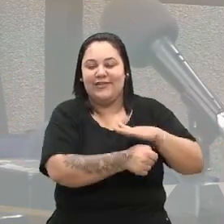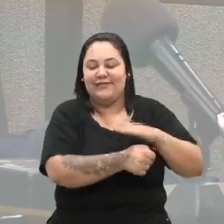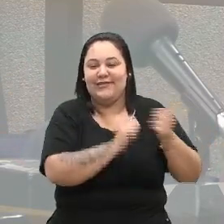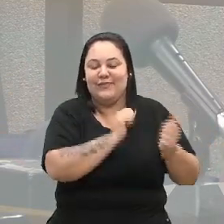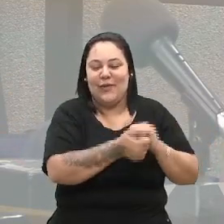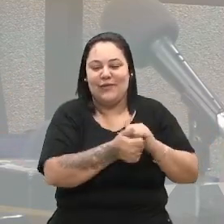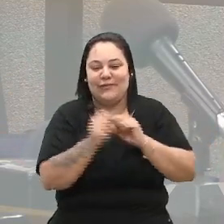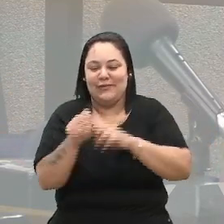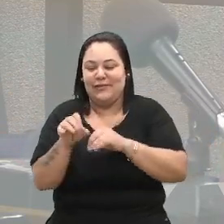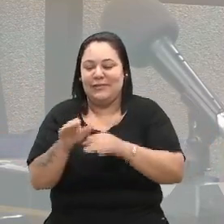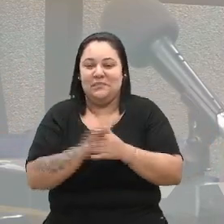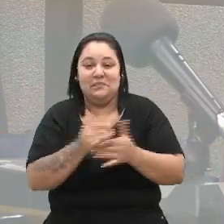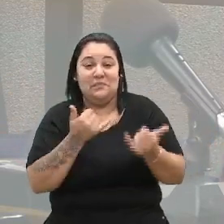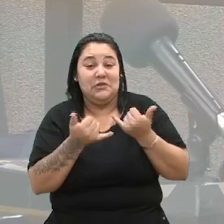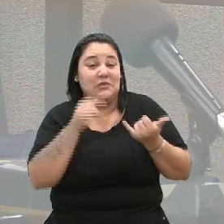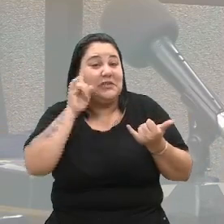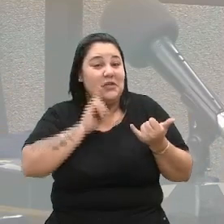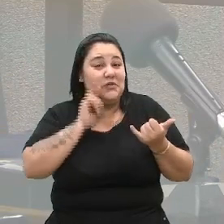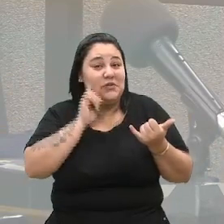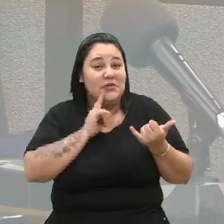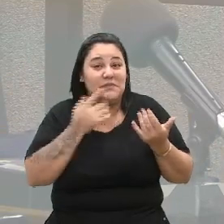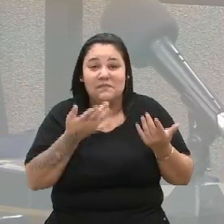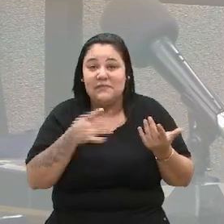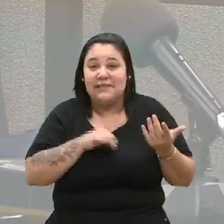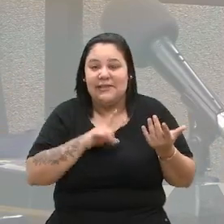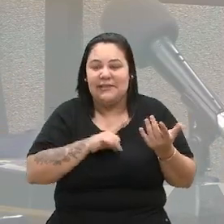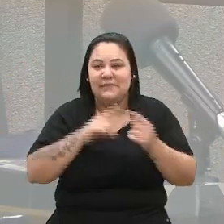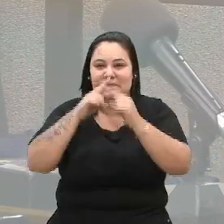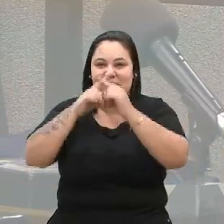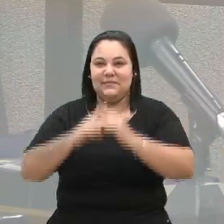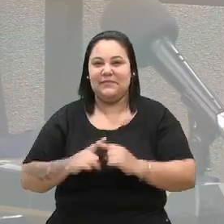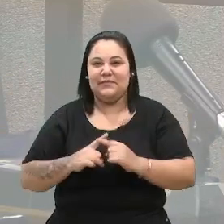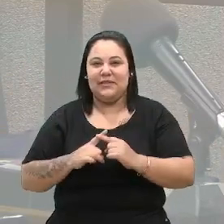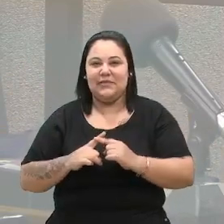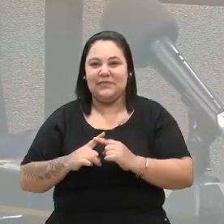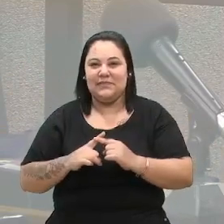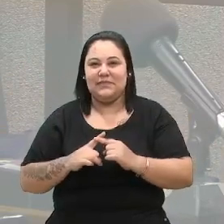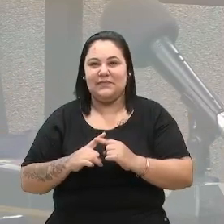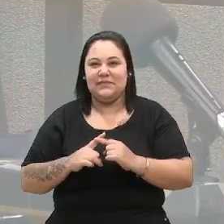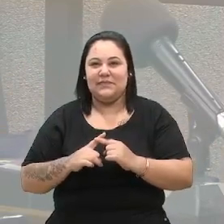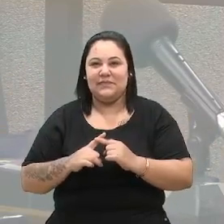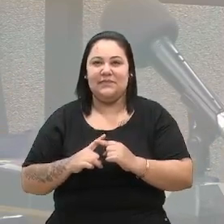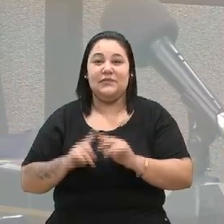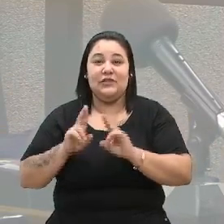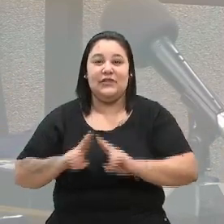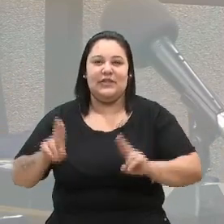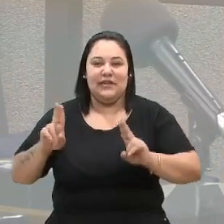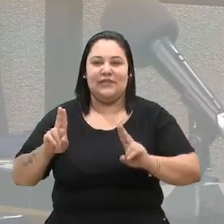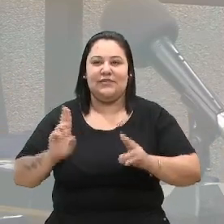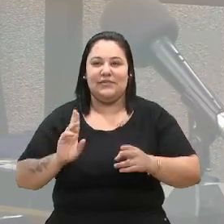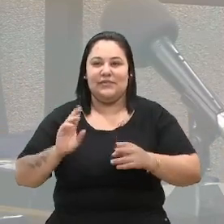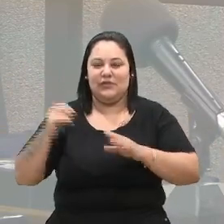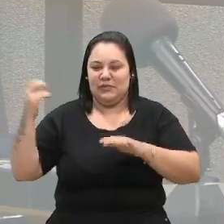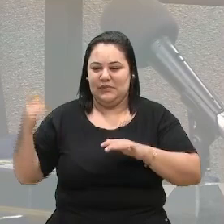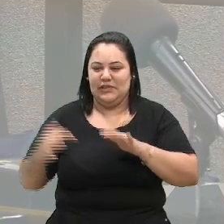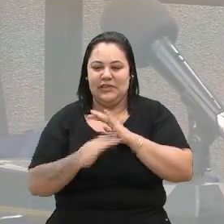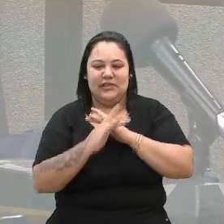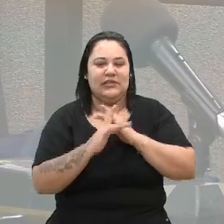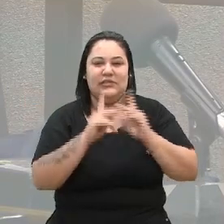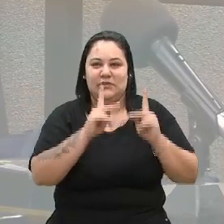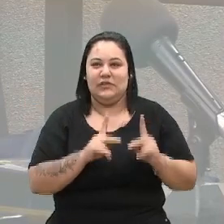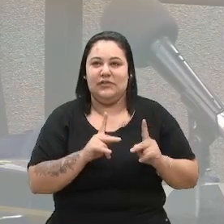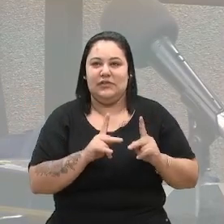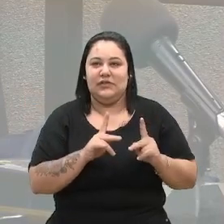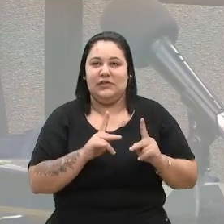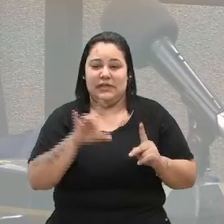caso dos Estados Unidos, por exemplo, tem os campeonatos universitários, onde os imigrantes, as pessoas que vêm de fora,